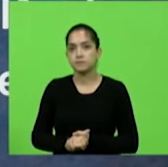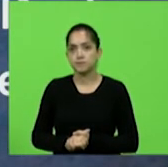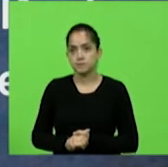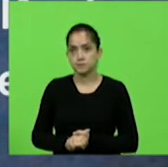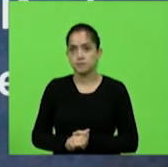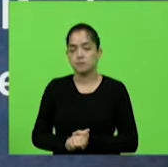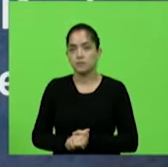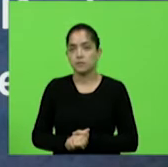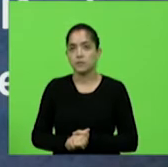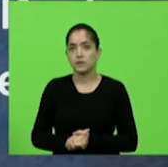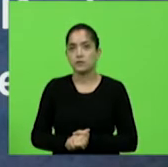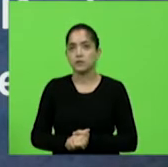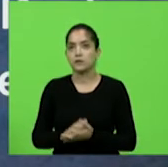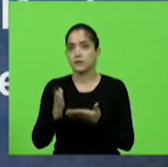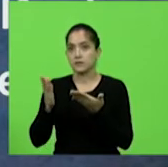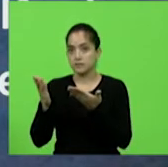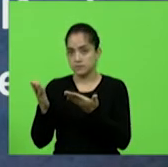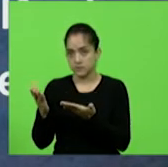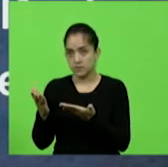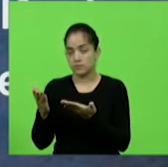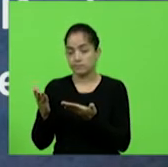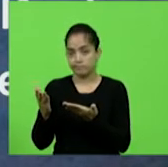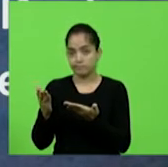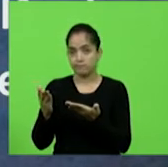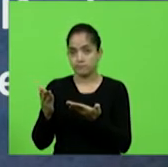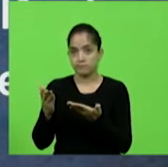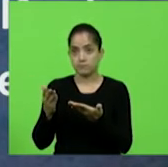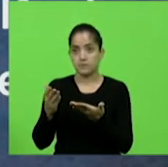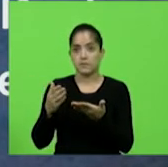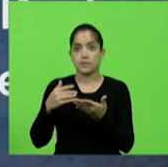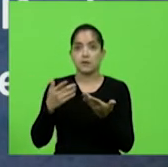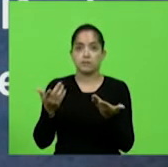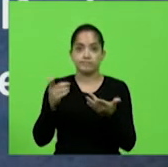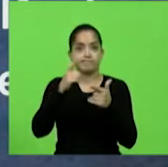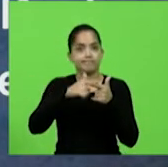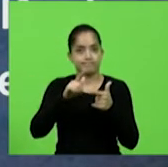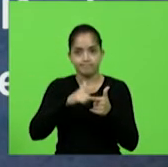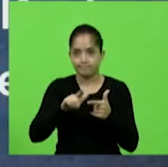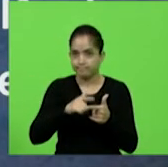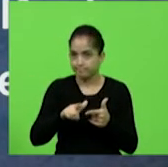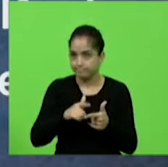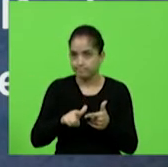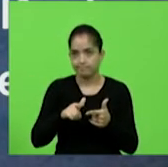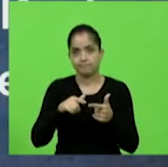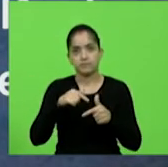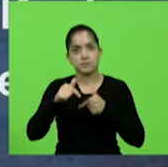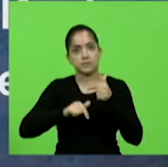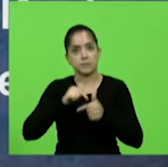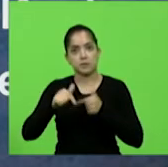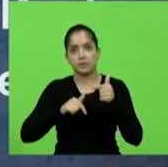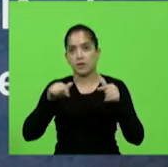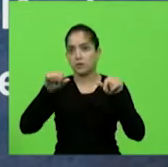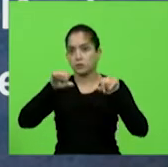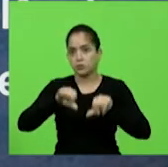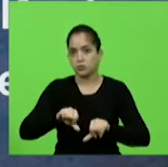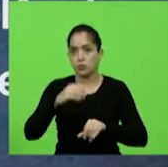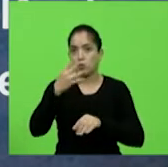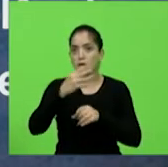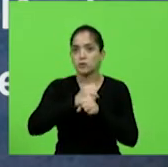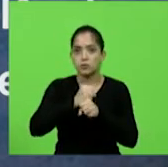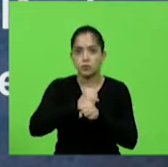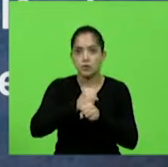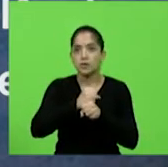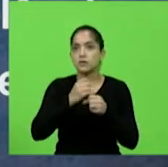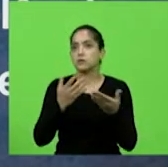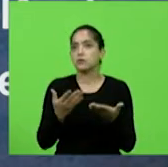A última imagem. Então, a situação do SAMU se resume nisso aí. Péssimas condições de trabalho, 4 anos sem reajuste